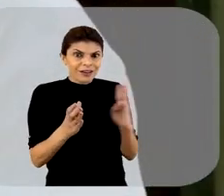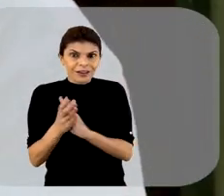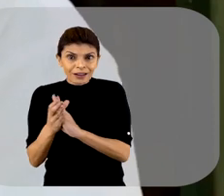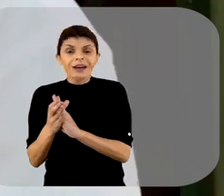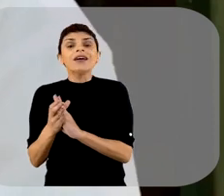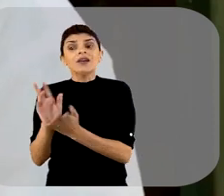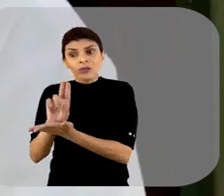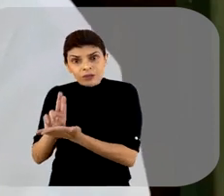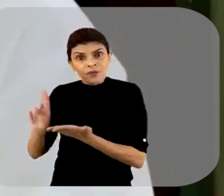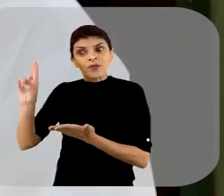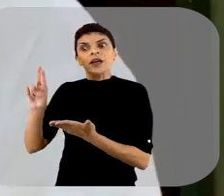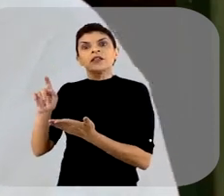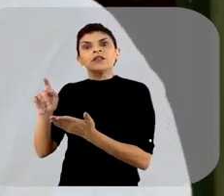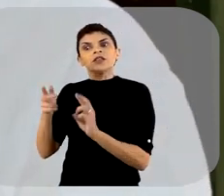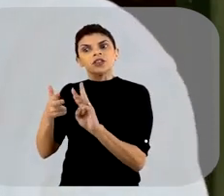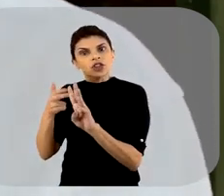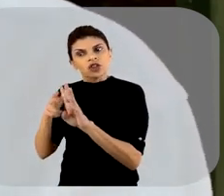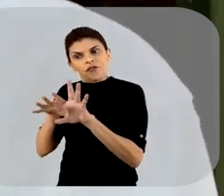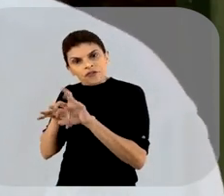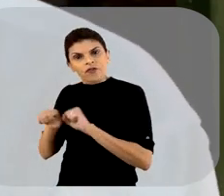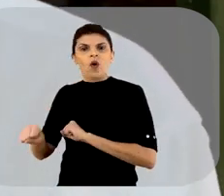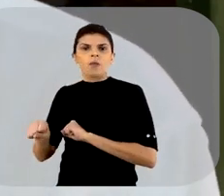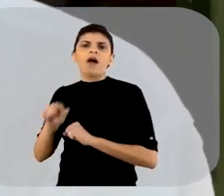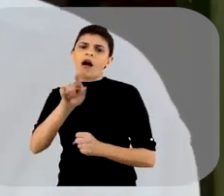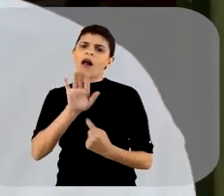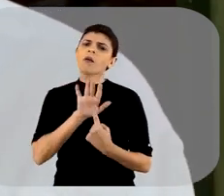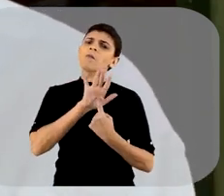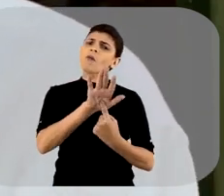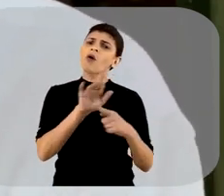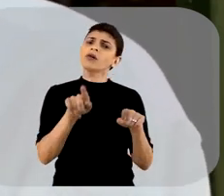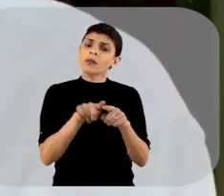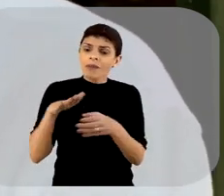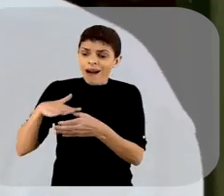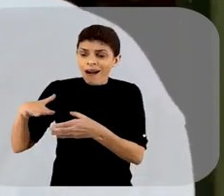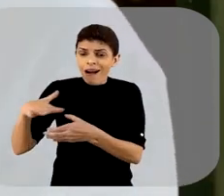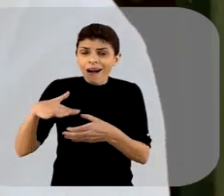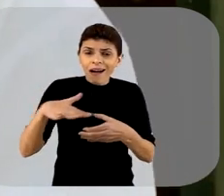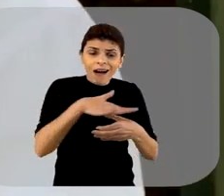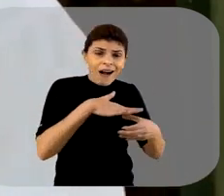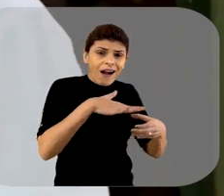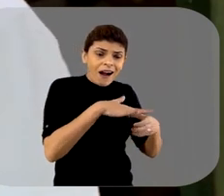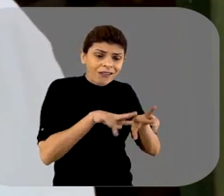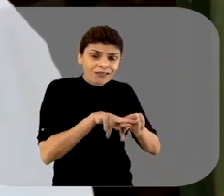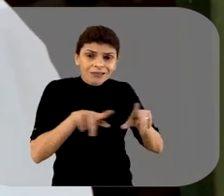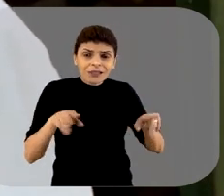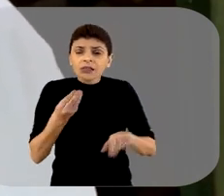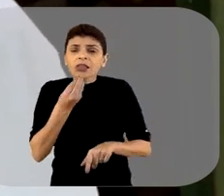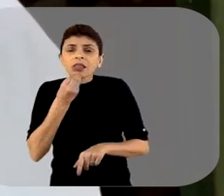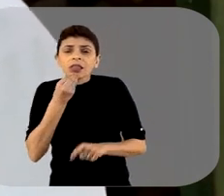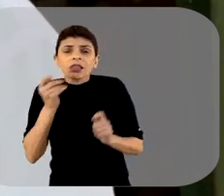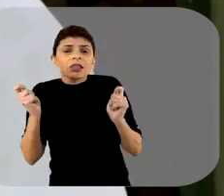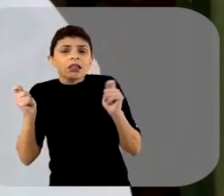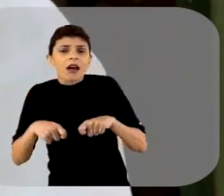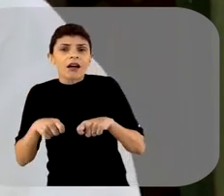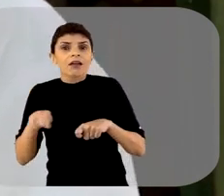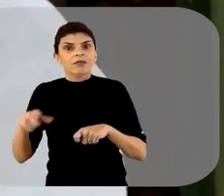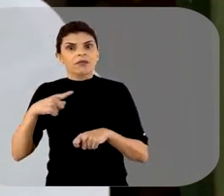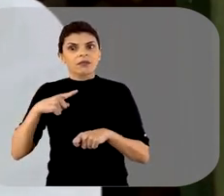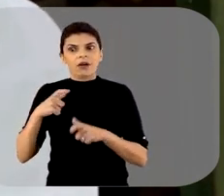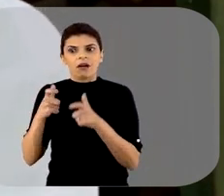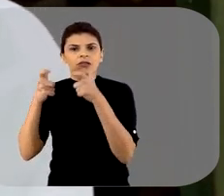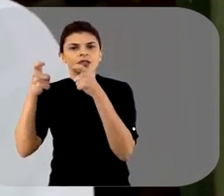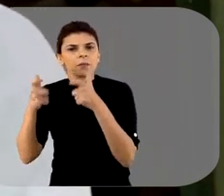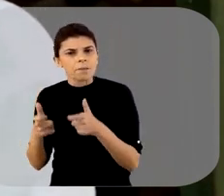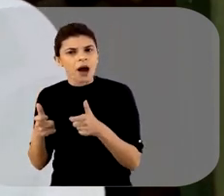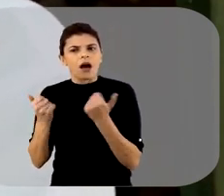atuantes nas mais variadas áreas. Mas ela mostra também que há áreas e áreas e áreas que deveriam ter